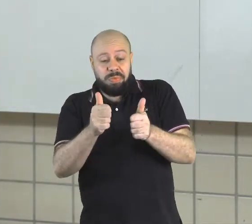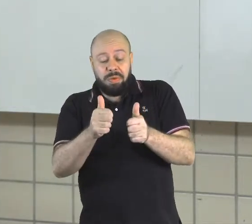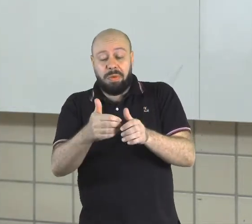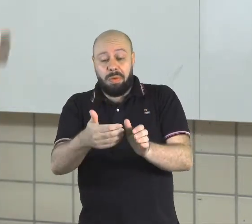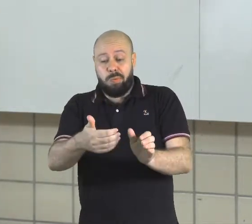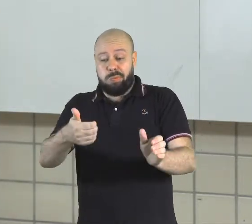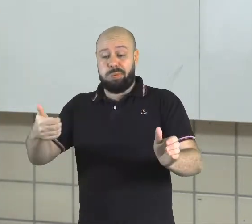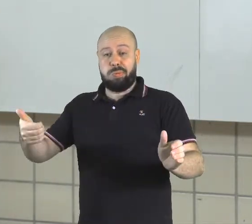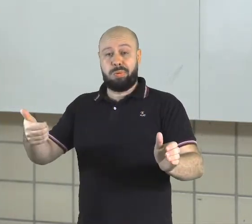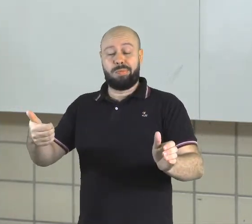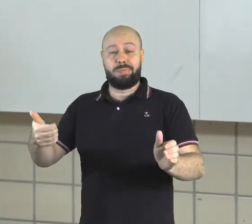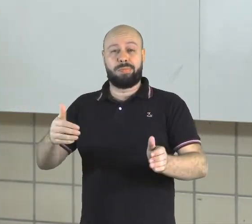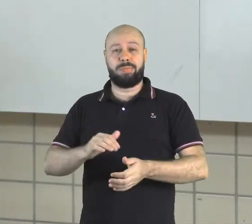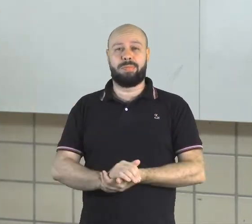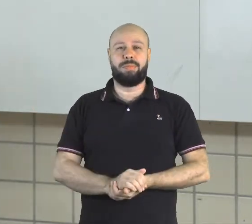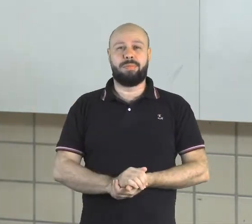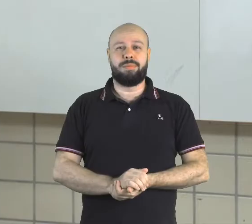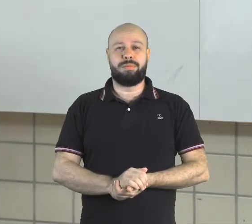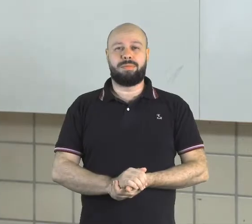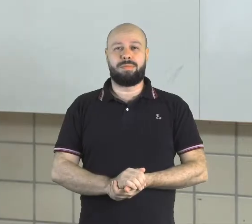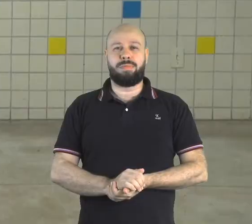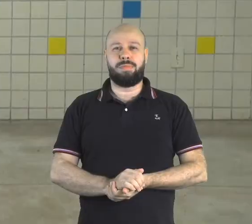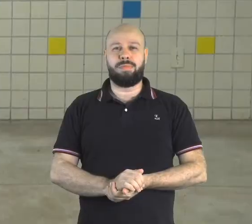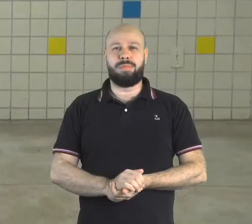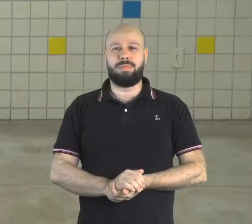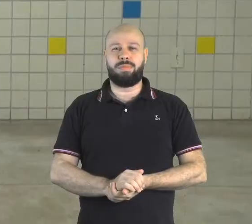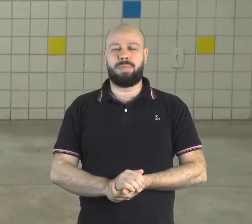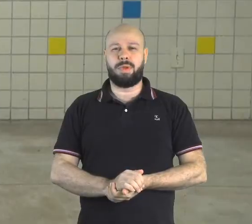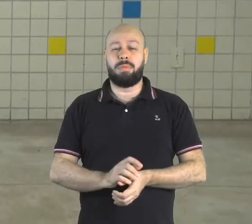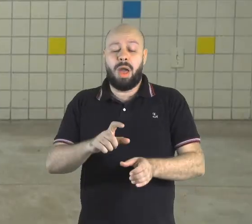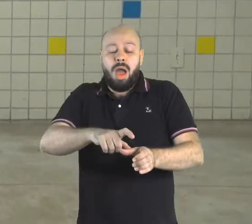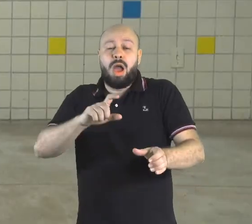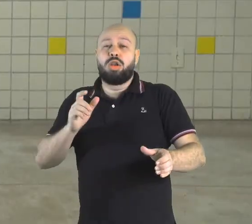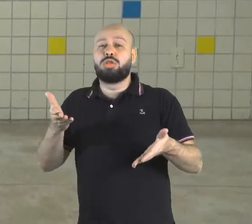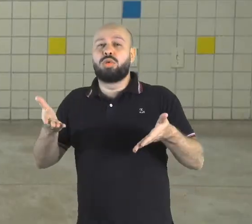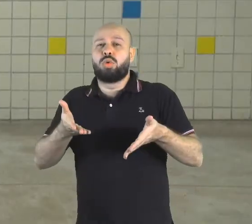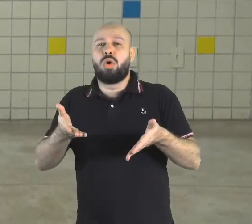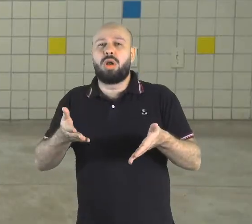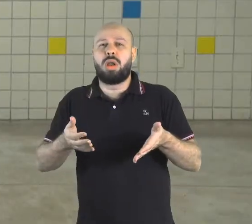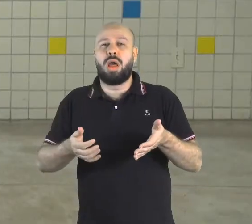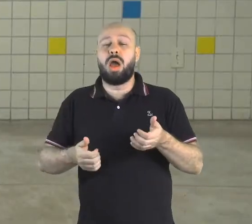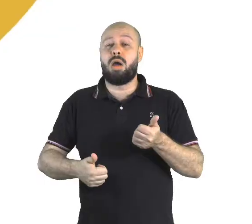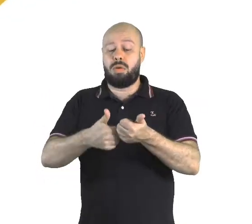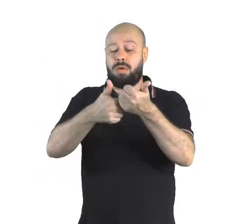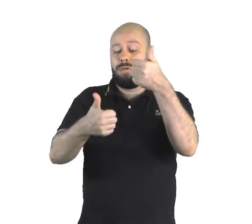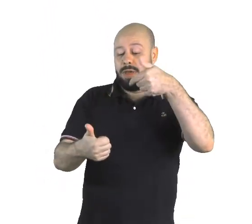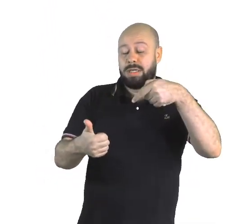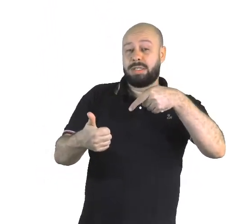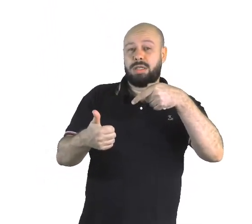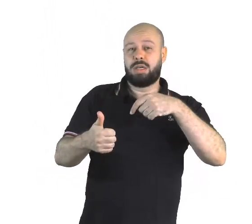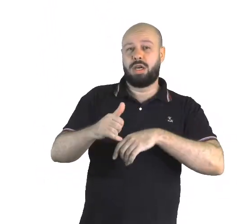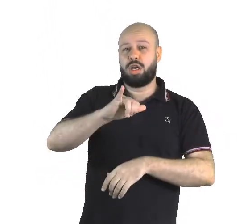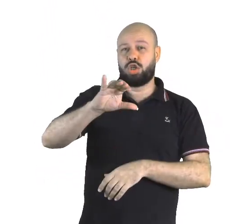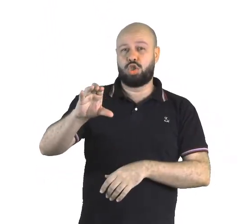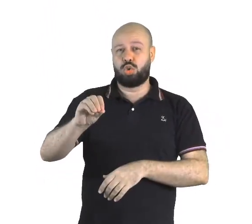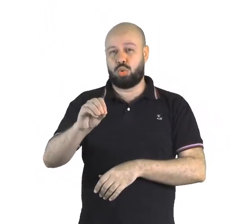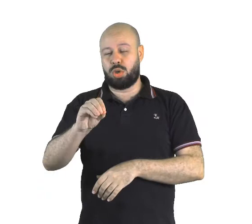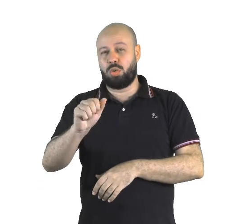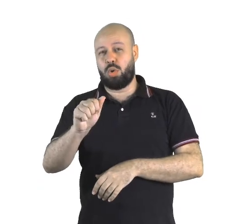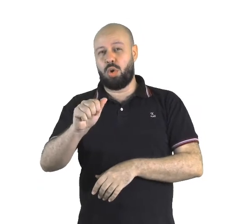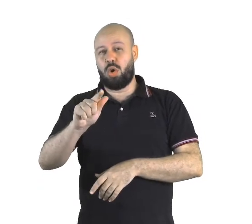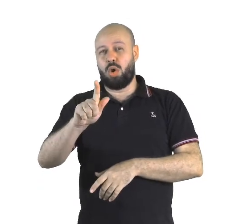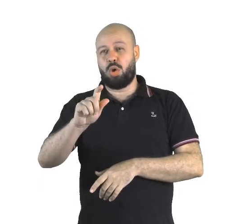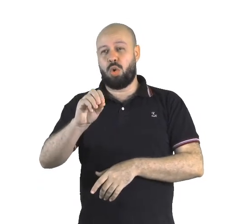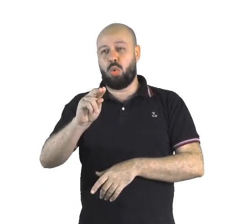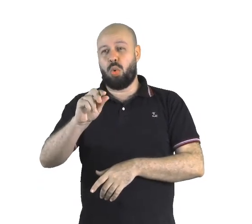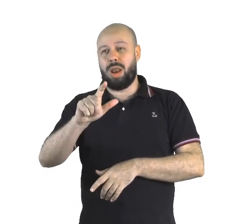renunciou, pronto, tchau. Depois da renúncia, quem era o vice-presidente era um cara chamado João Goulart. O